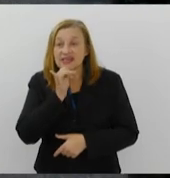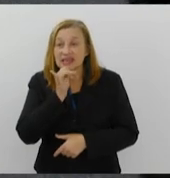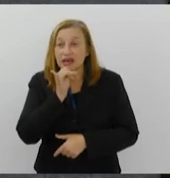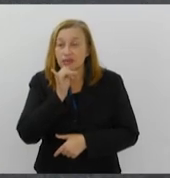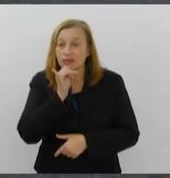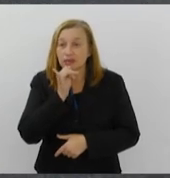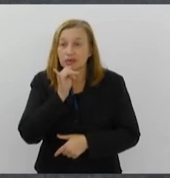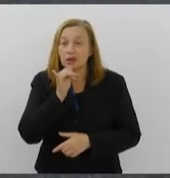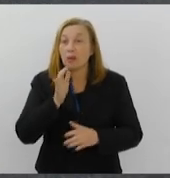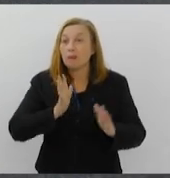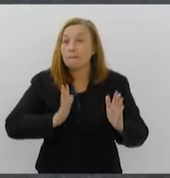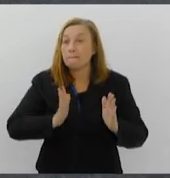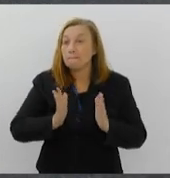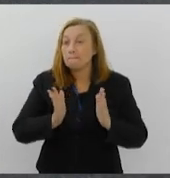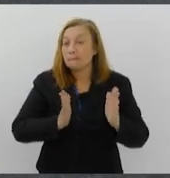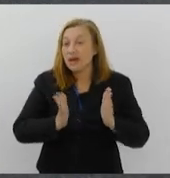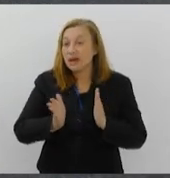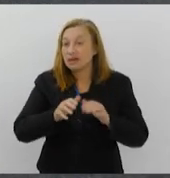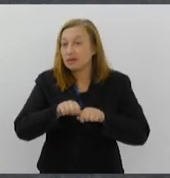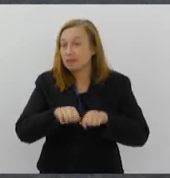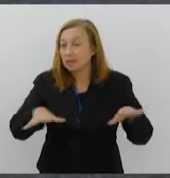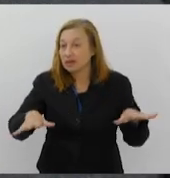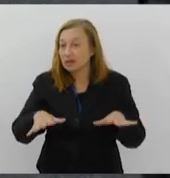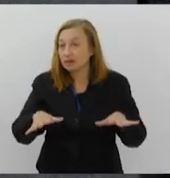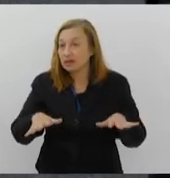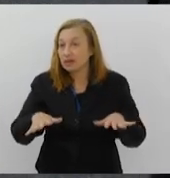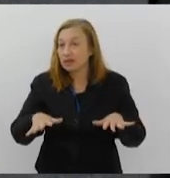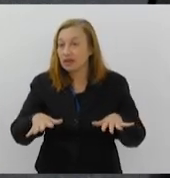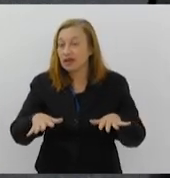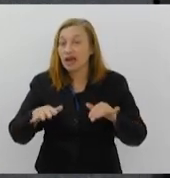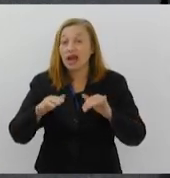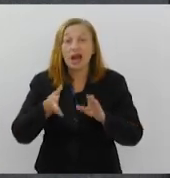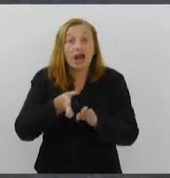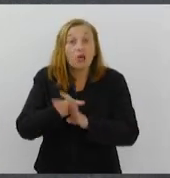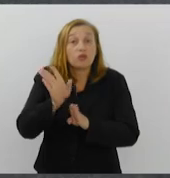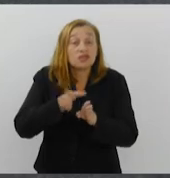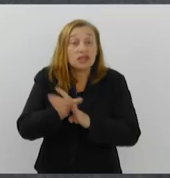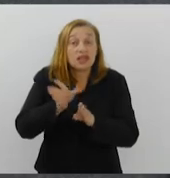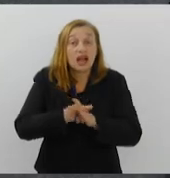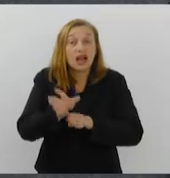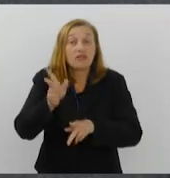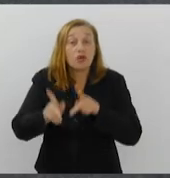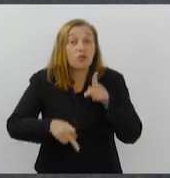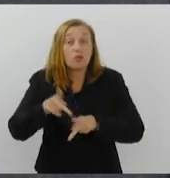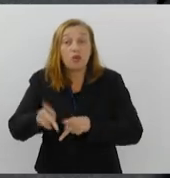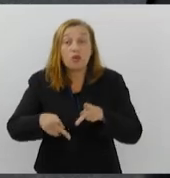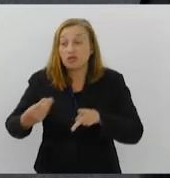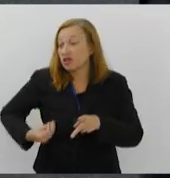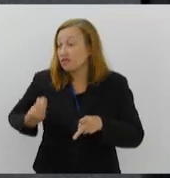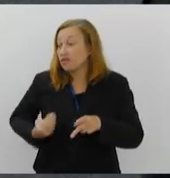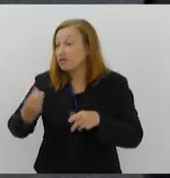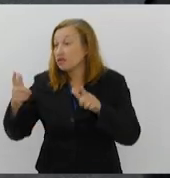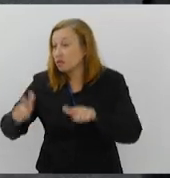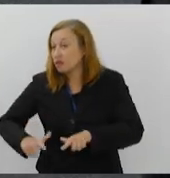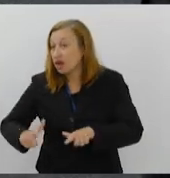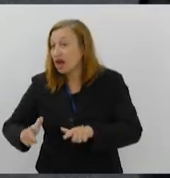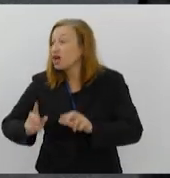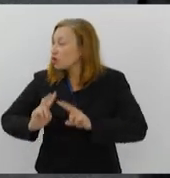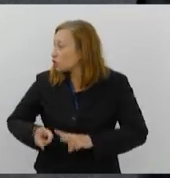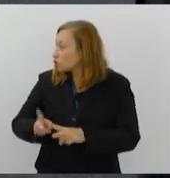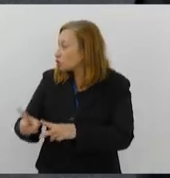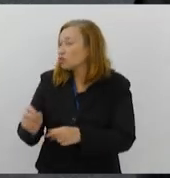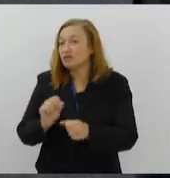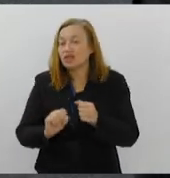época da pandemia, elas prestavam serviço de orientação à população e ainda o fazem. Quando a